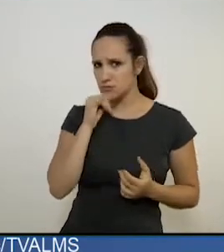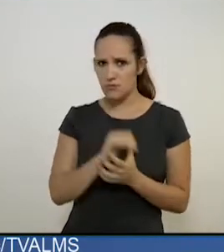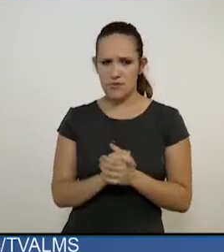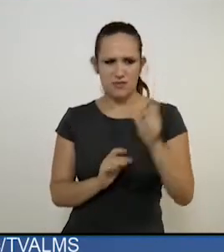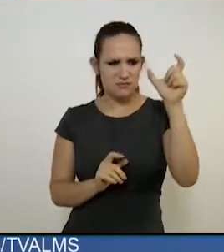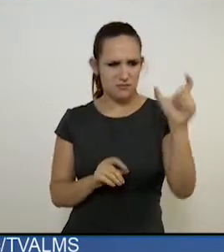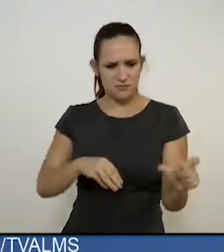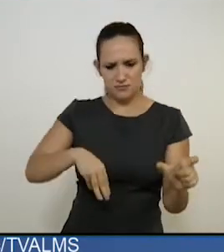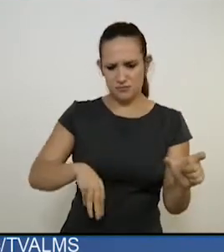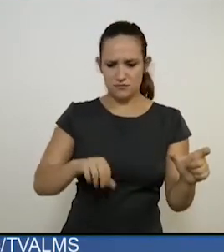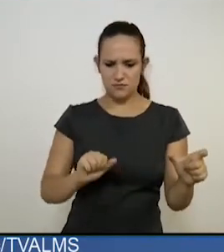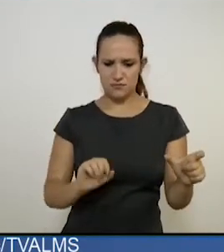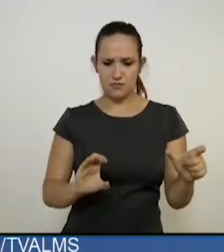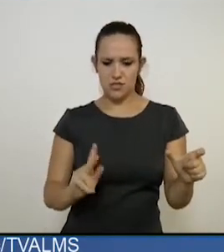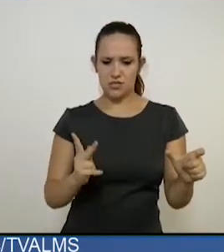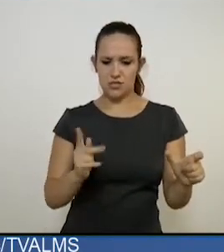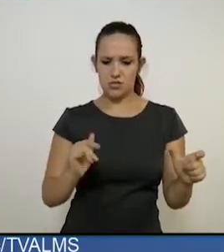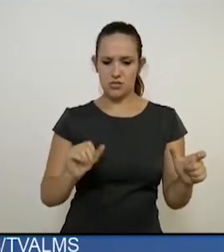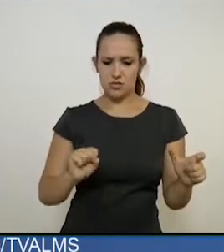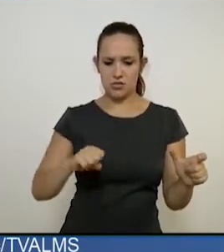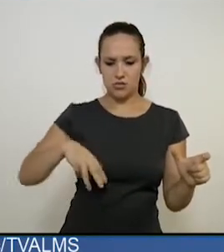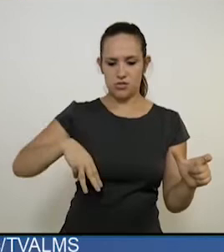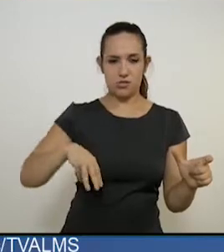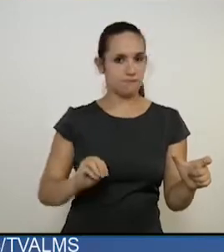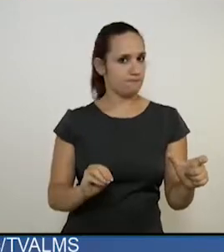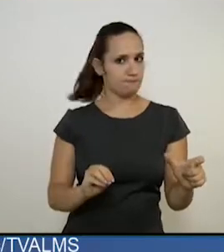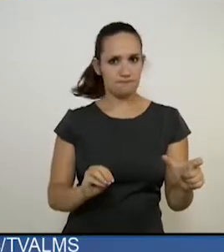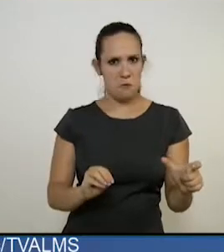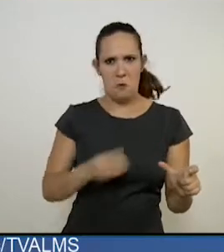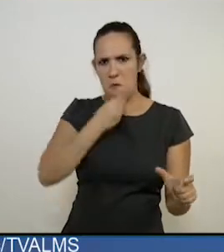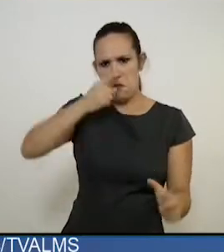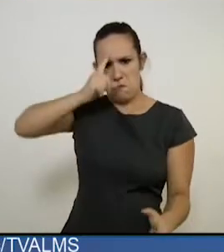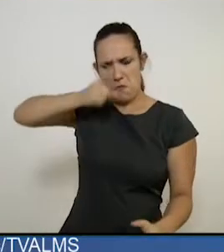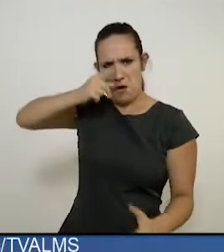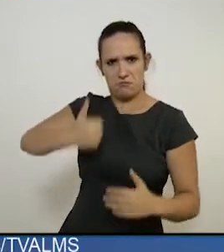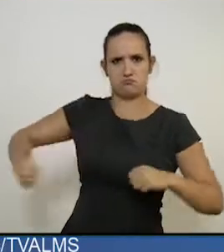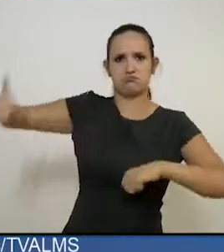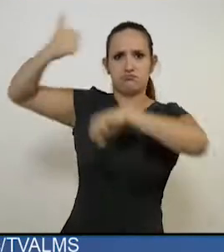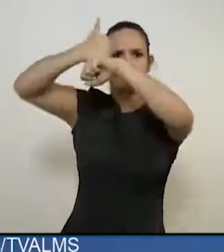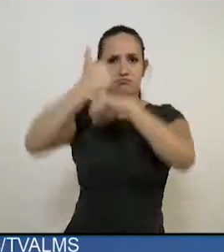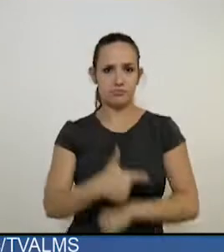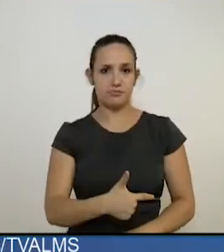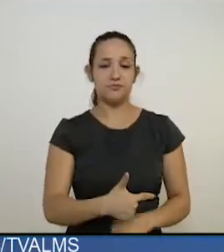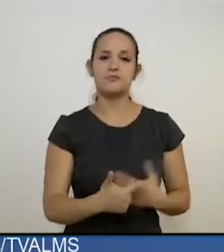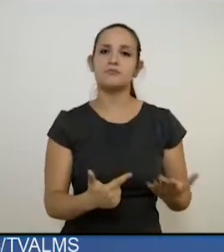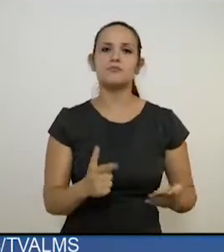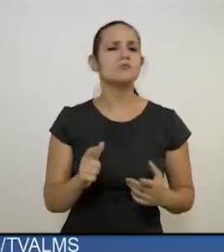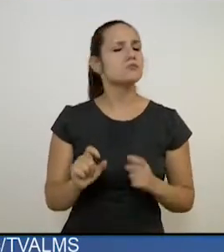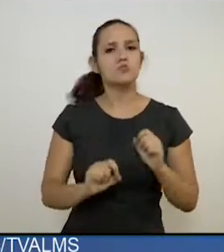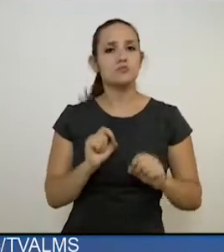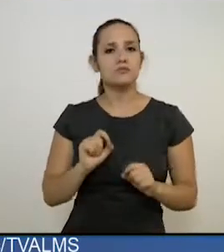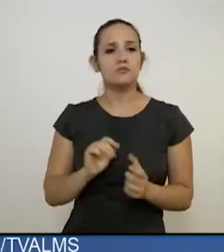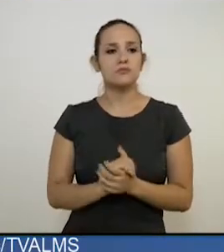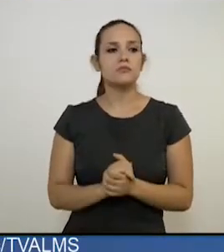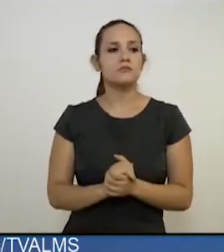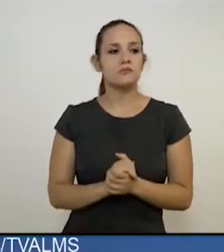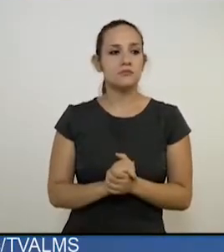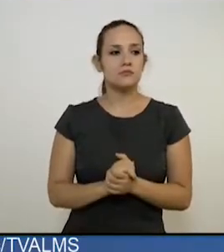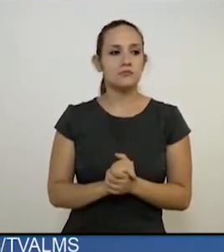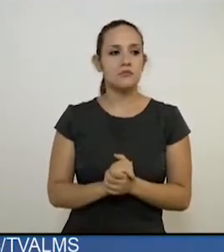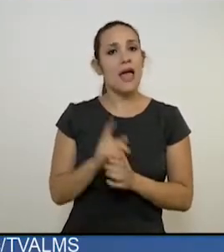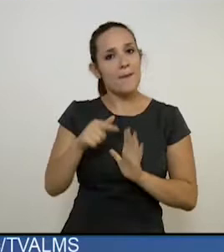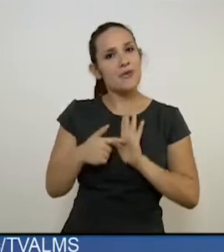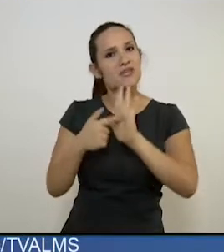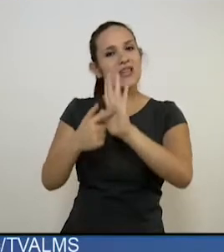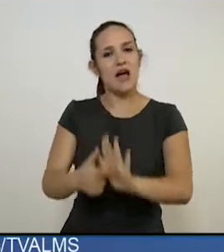Por que o machismo? Para tentar levar um pouco a feminilidade, a